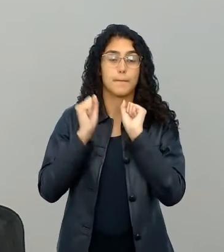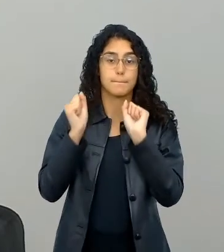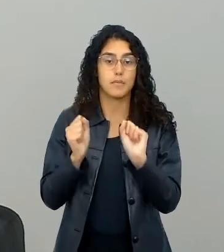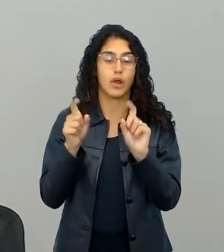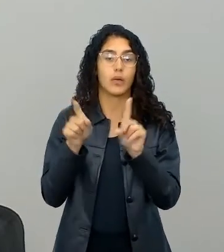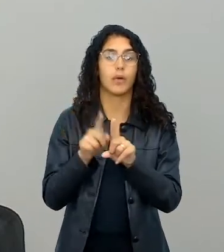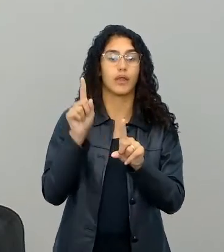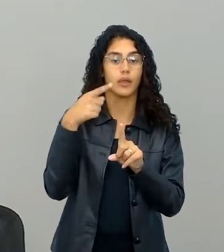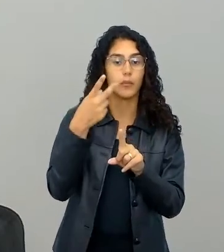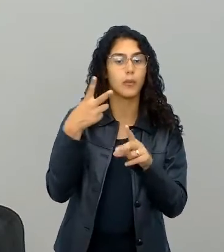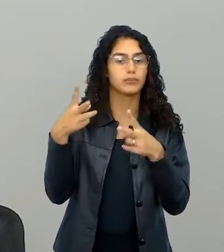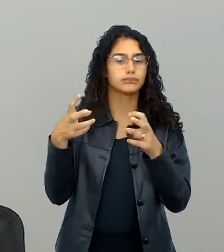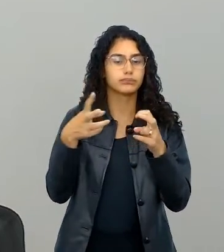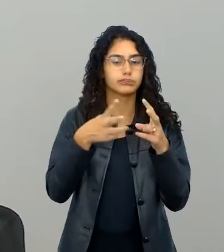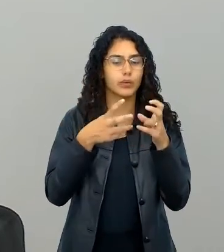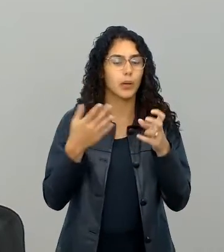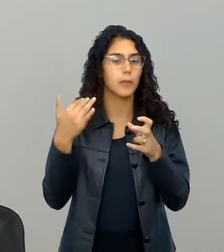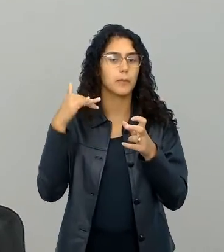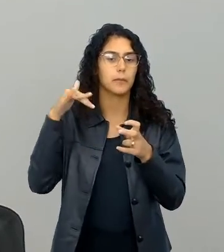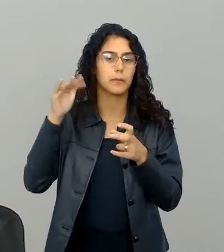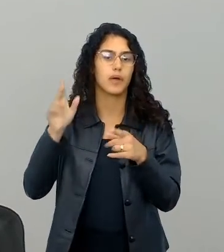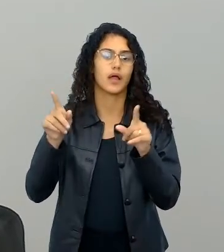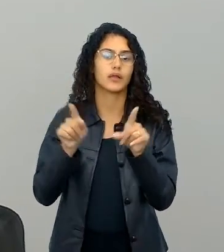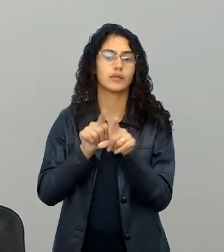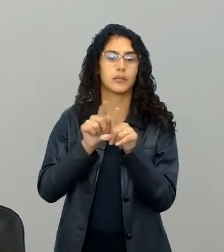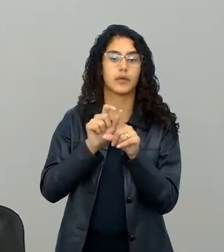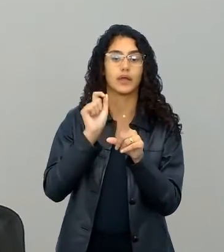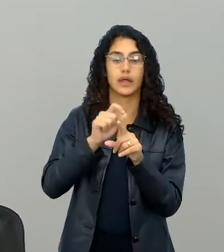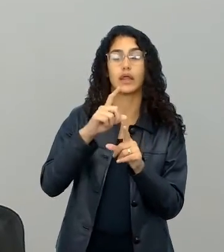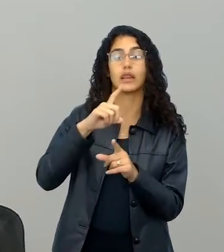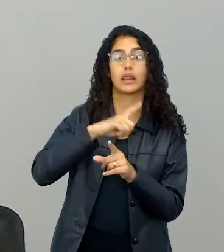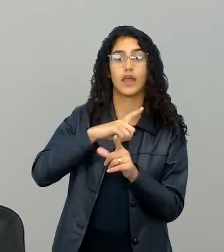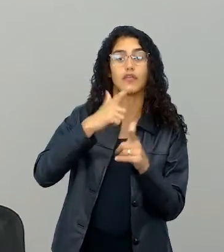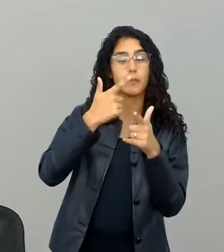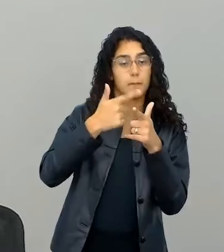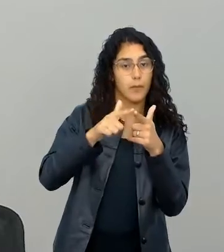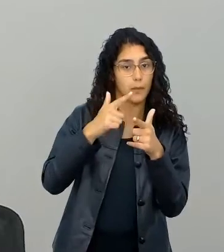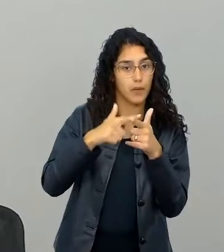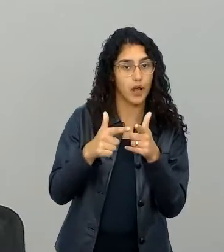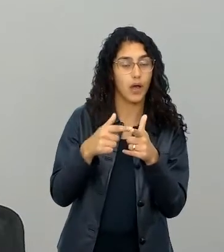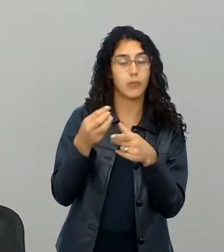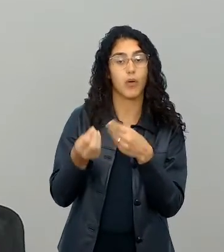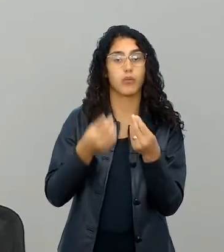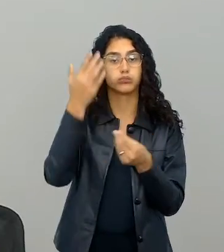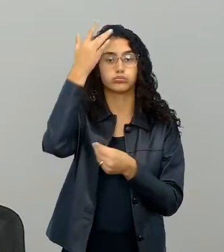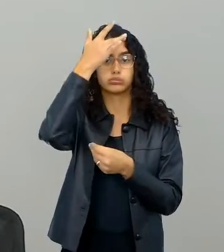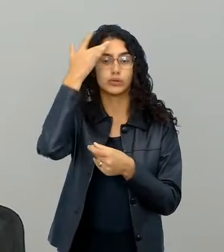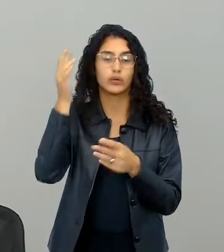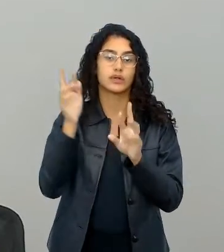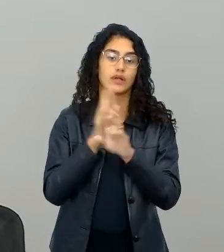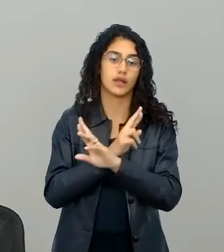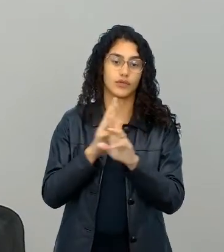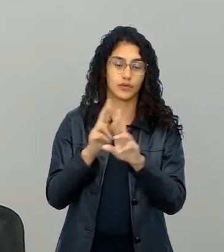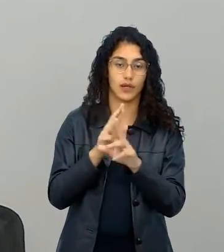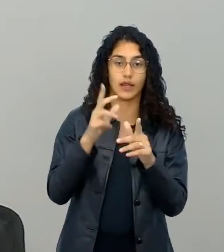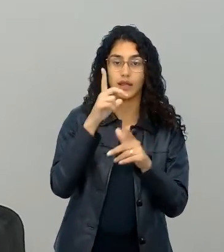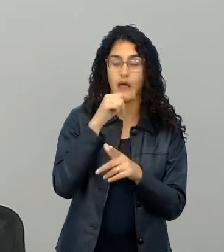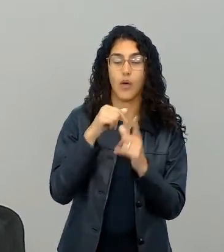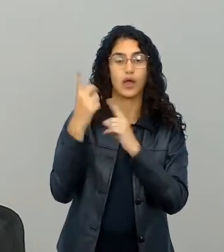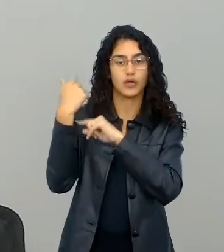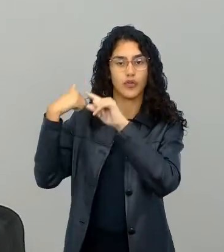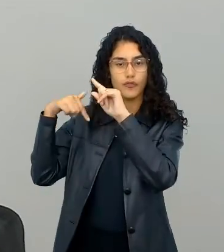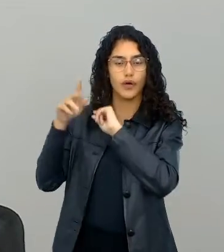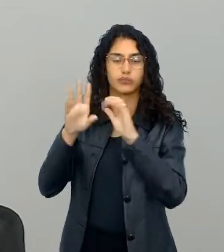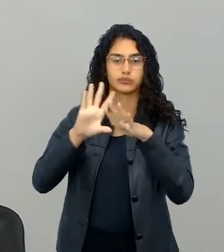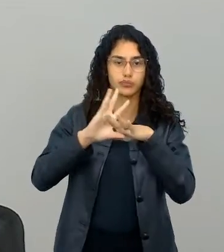inclusive, depois observarem que houve problemas com pessoas relacionadas, né, que